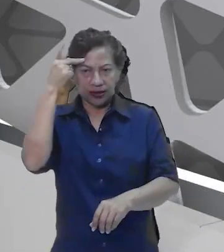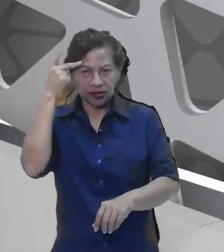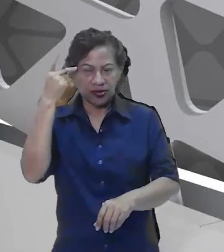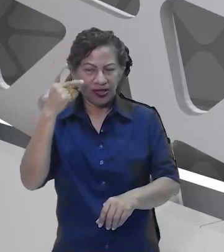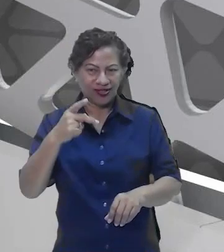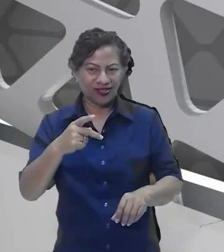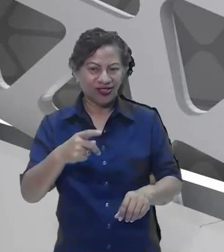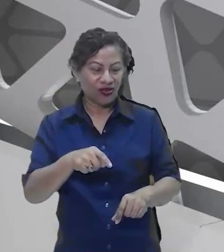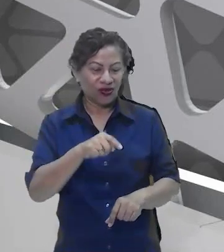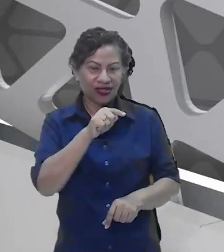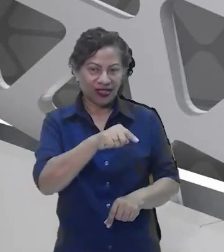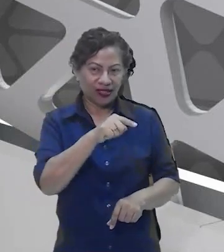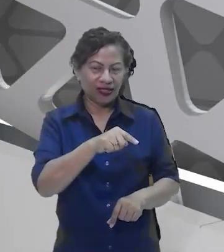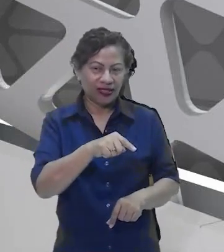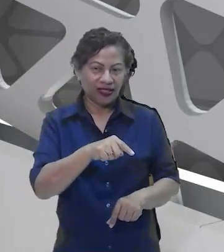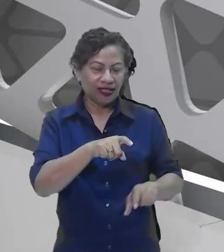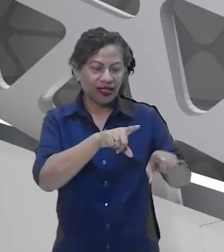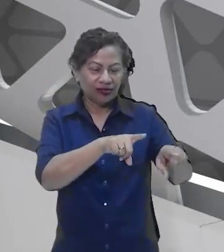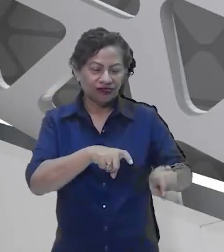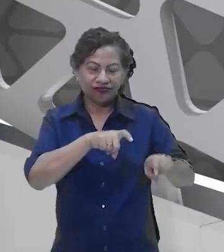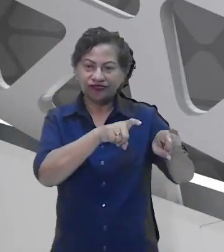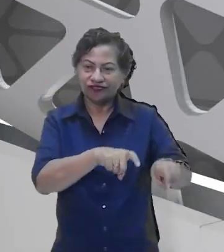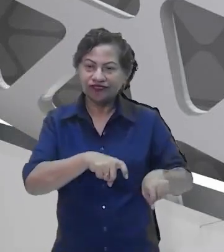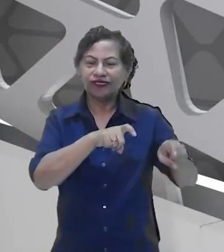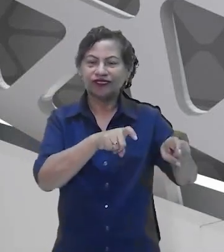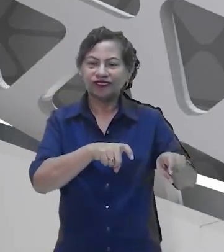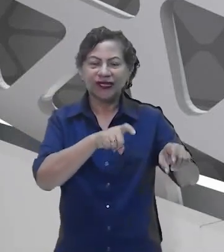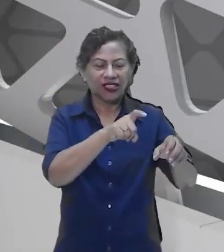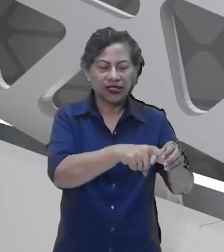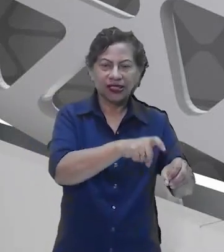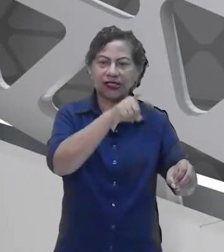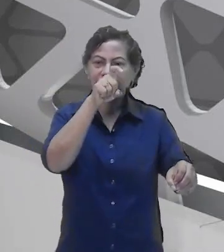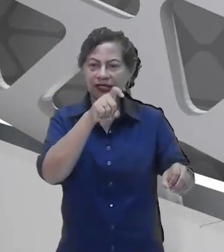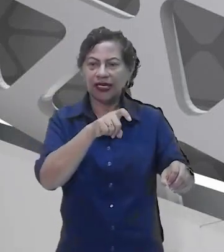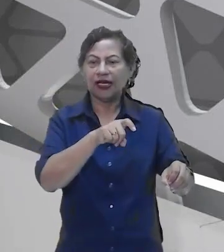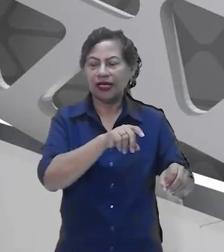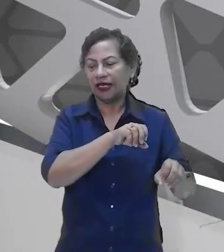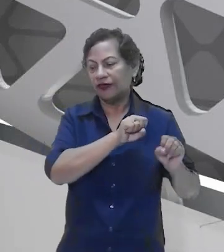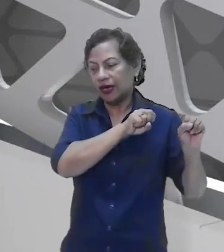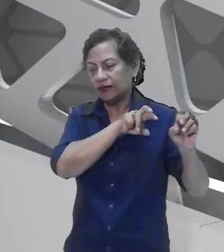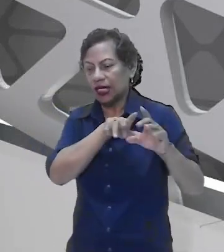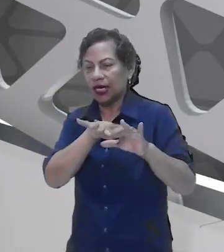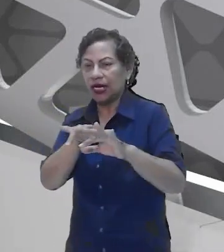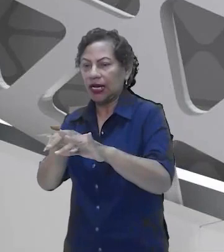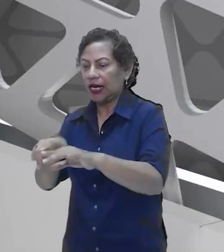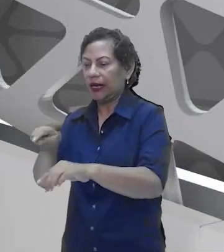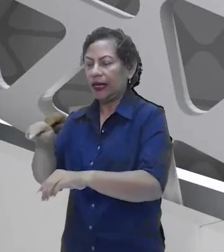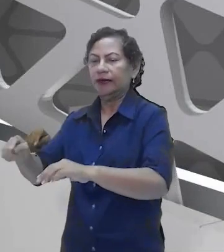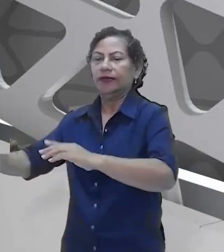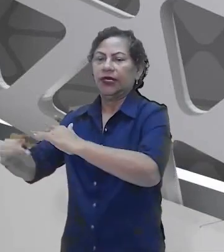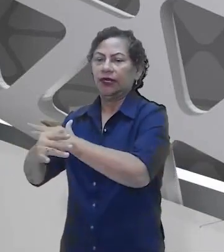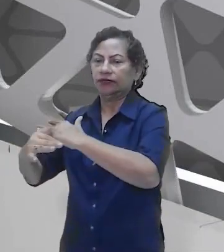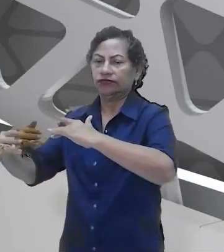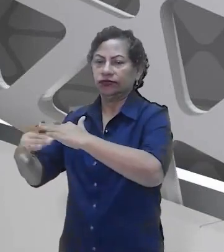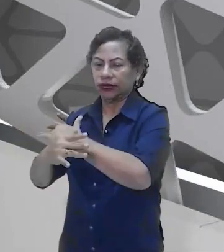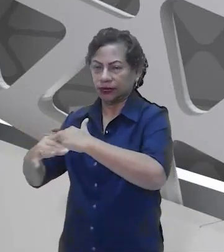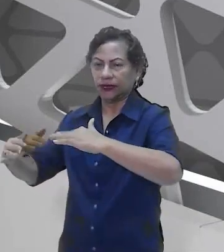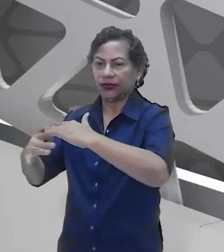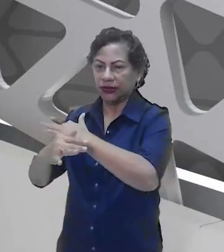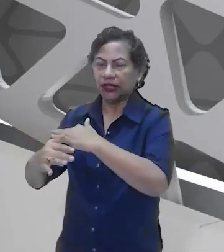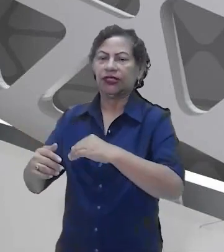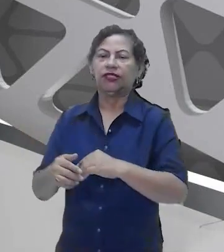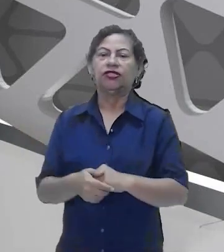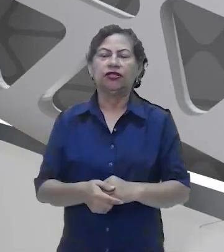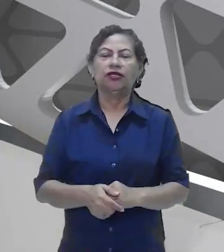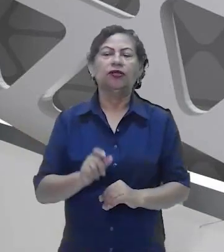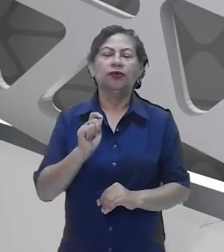realidade empurra este homem do campo em direção à cidade, tá certo? Essa saída do homem em direção à cidade, do campo em